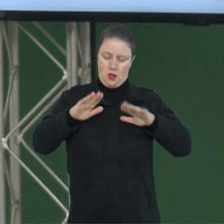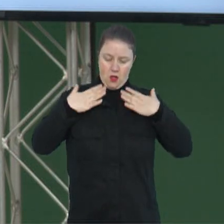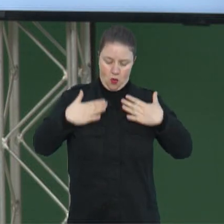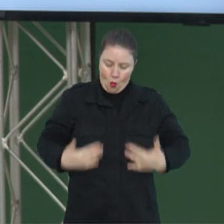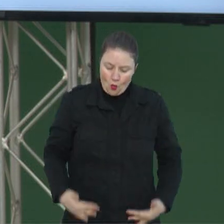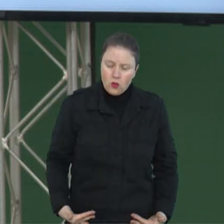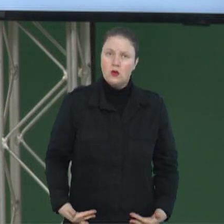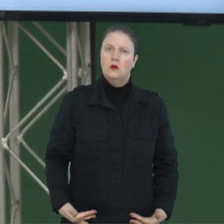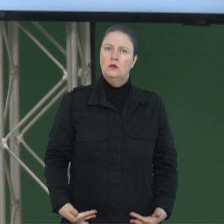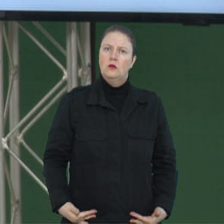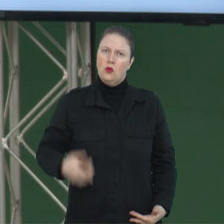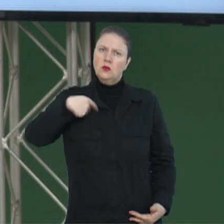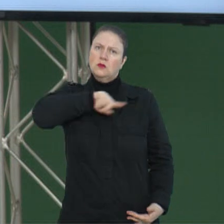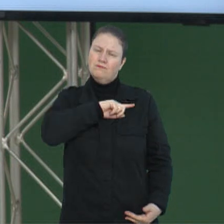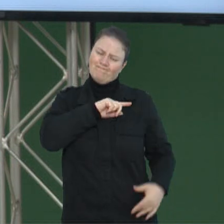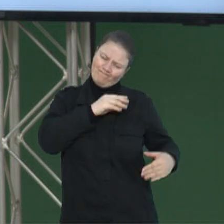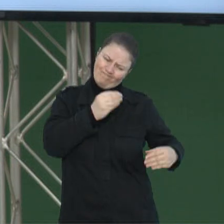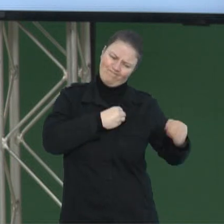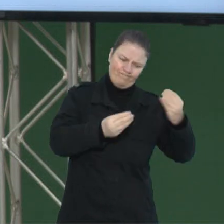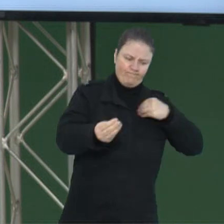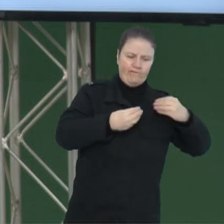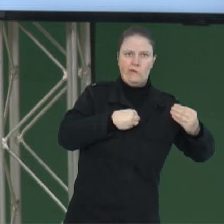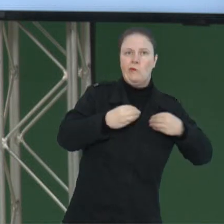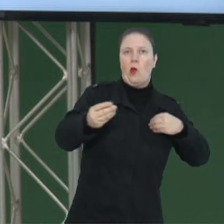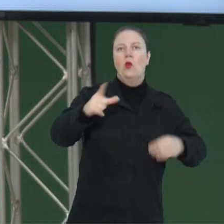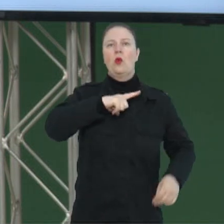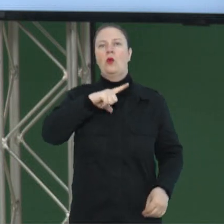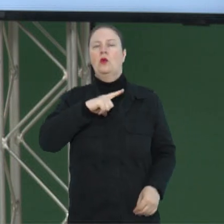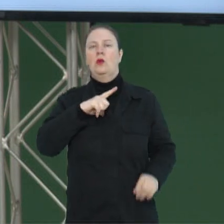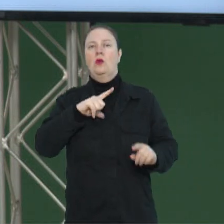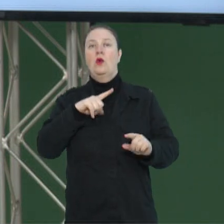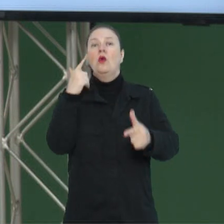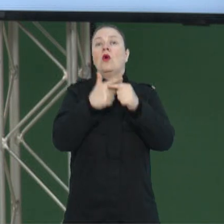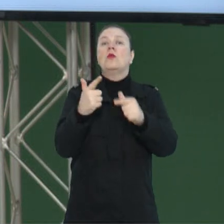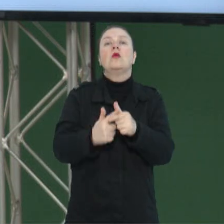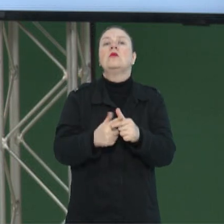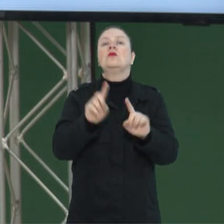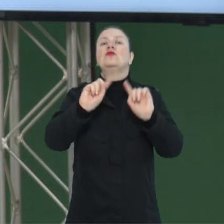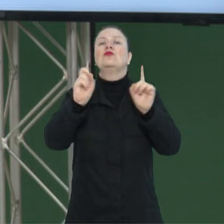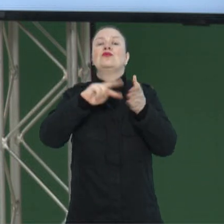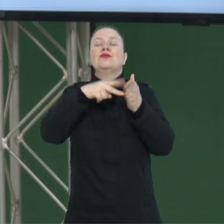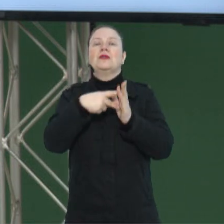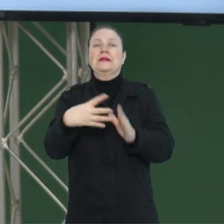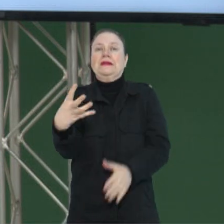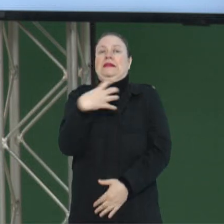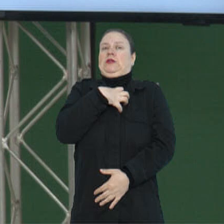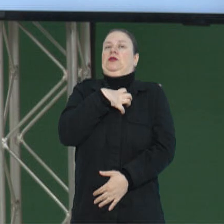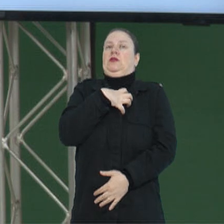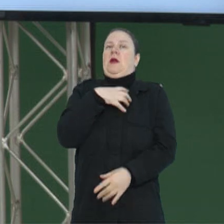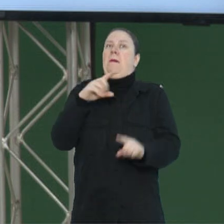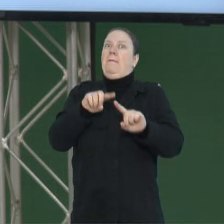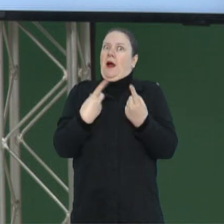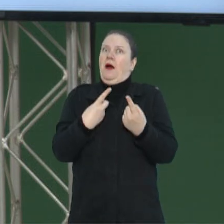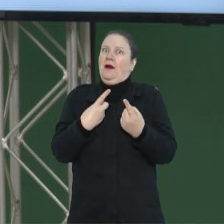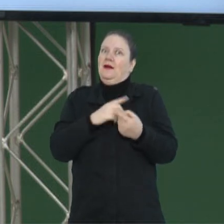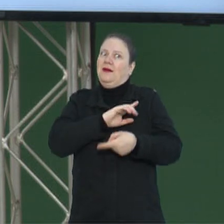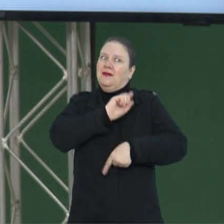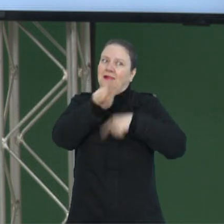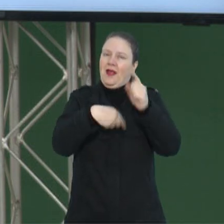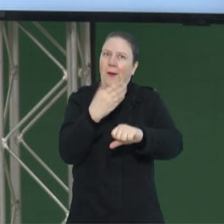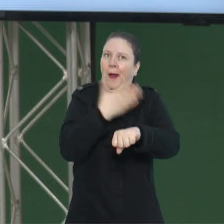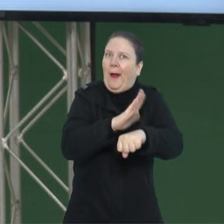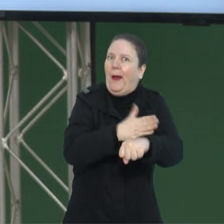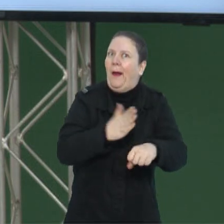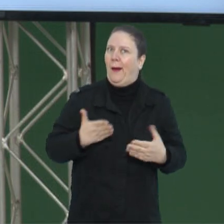coisas mudanas ao invés do divino. Tá? Então, o problema não é você sentir essa vontade, né? O problema é cumprir essa vontade. Tá?